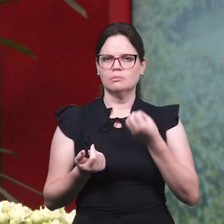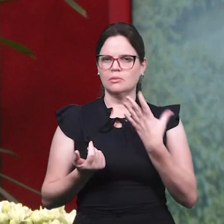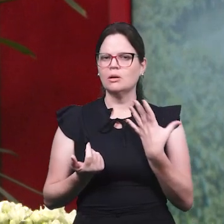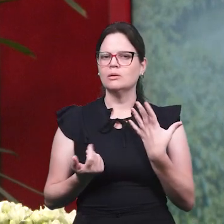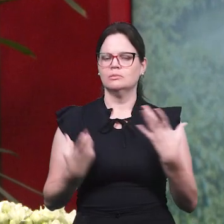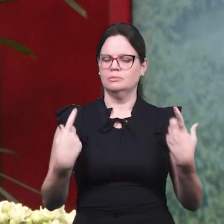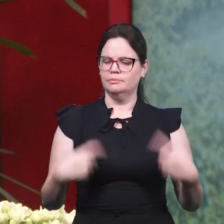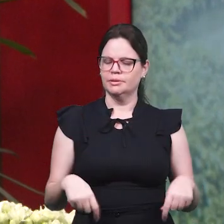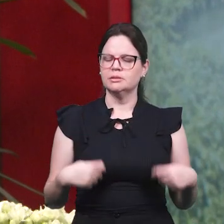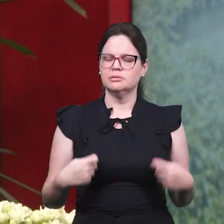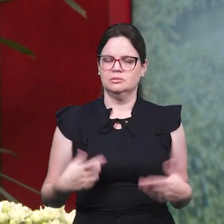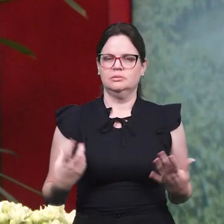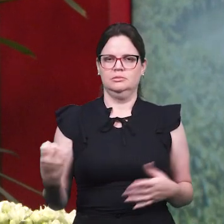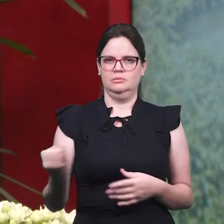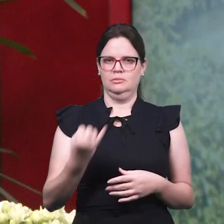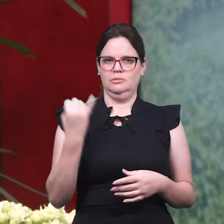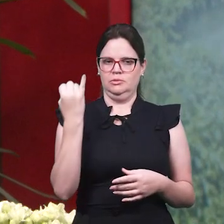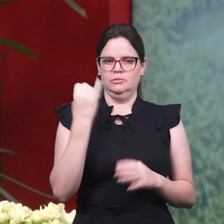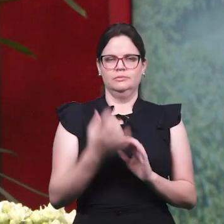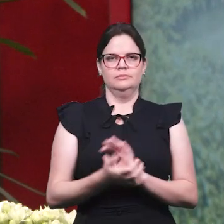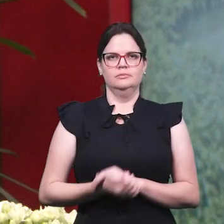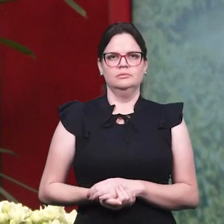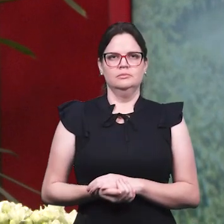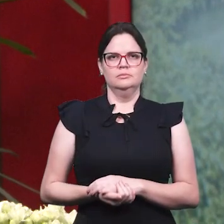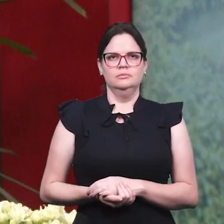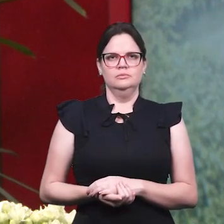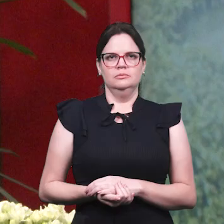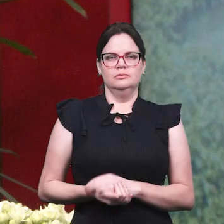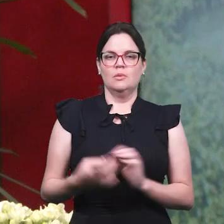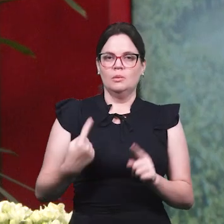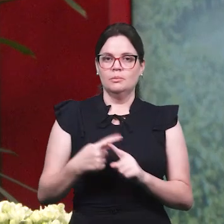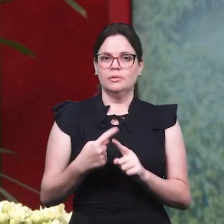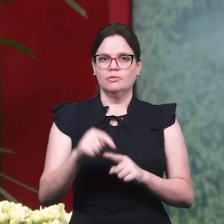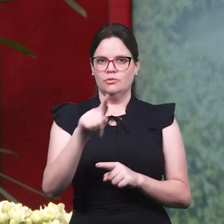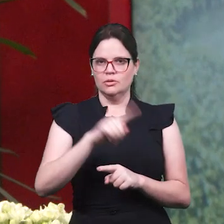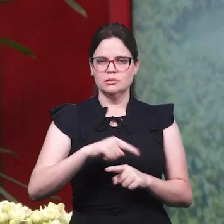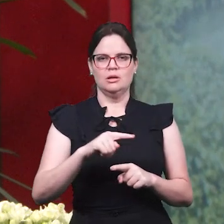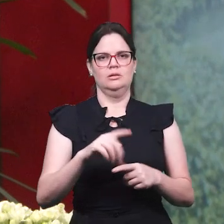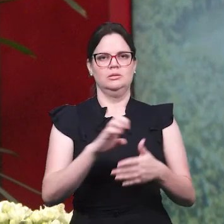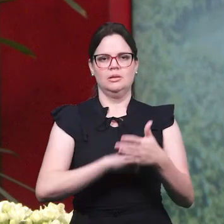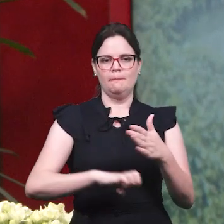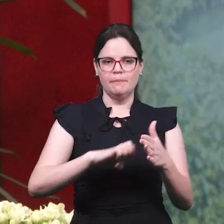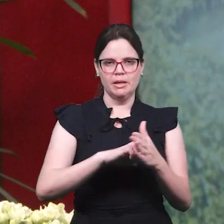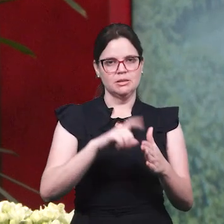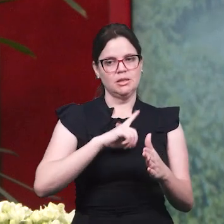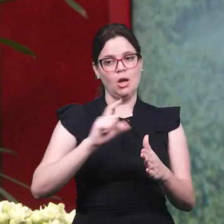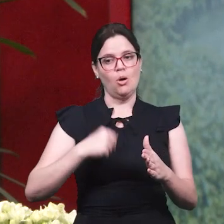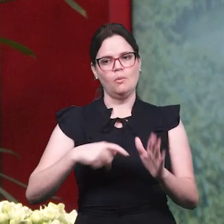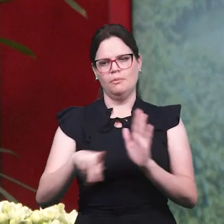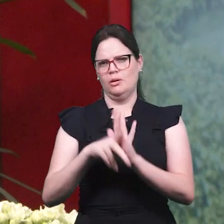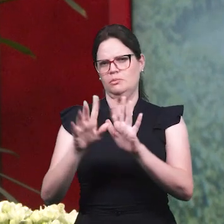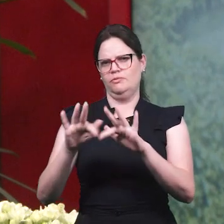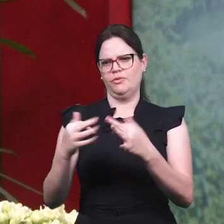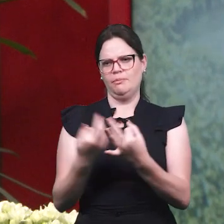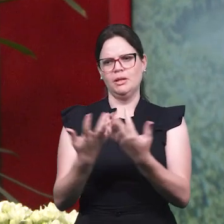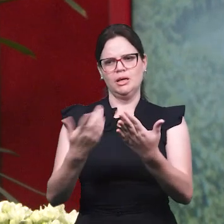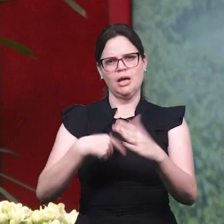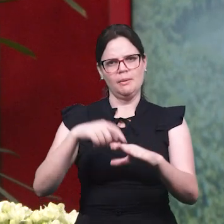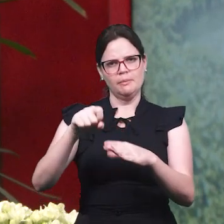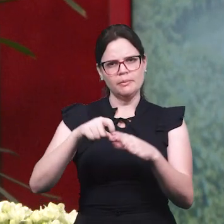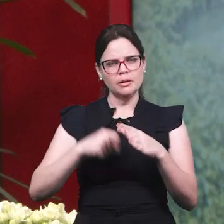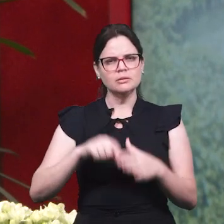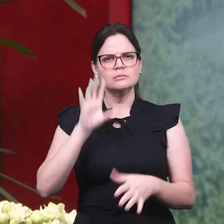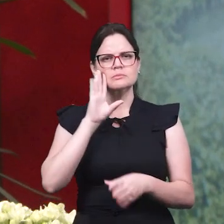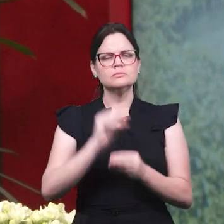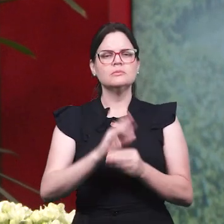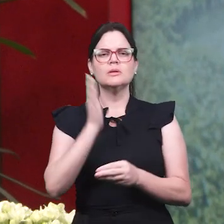de cultivo, né? É importante o pequeno agricultor, o agricultor familiar, ele saber